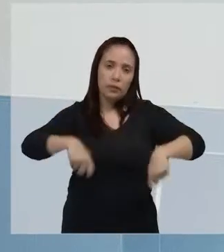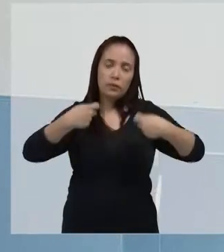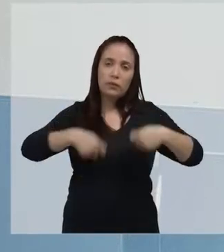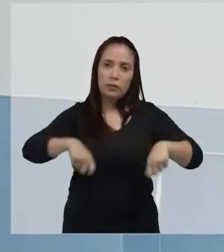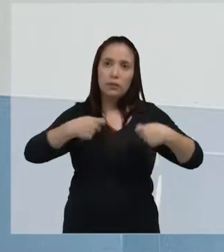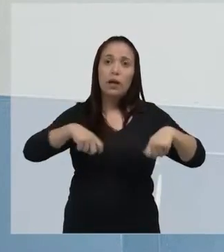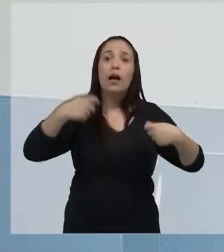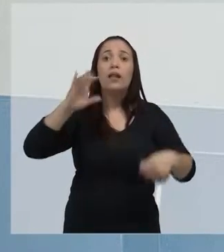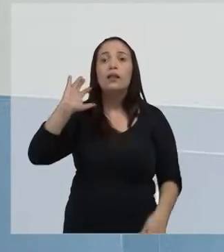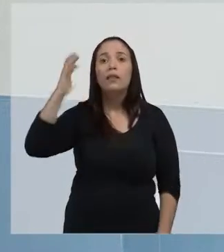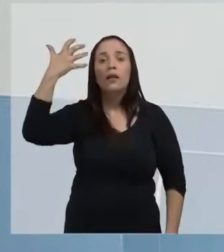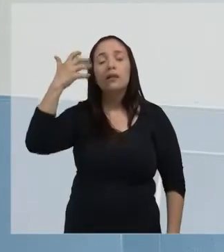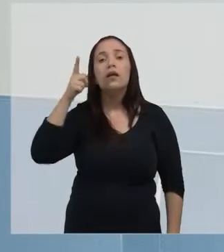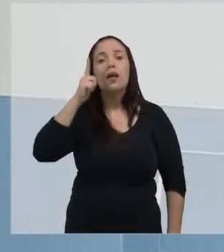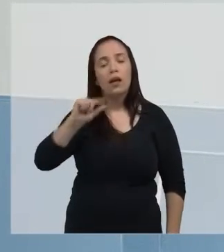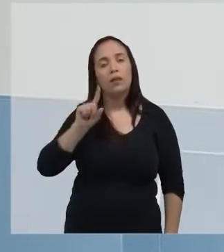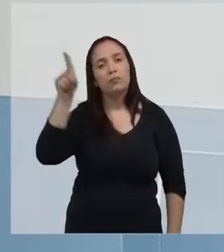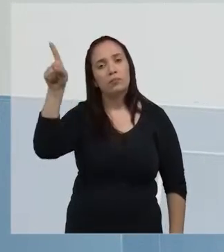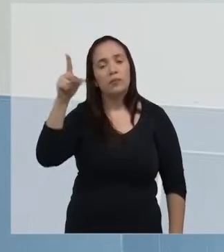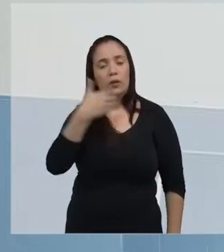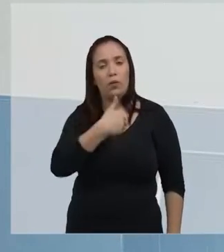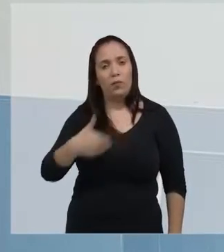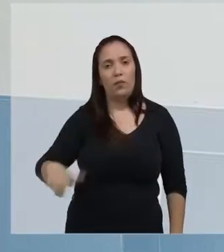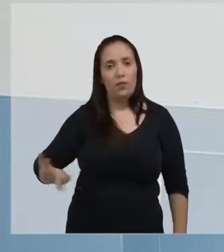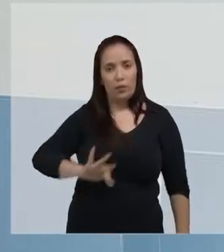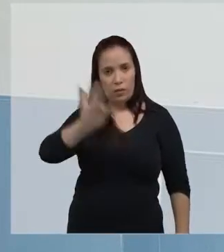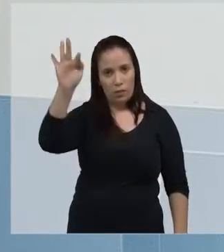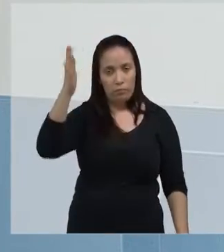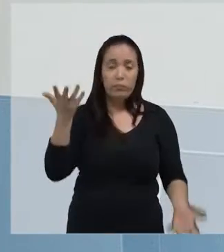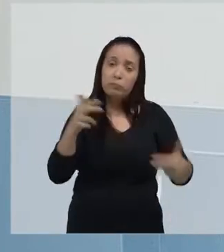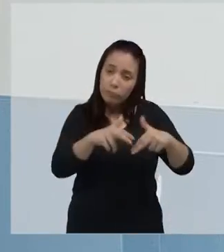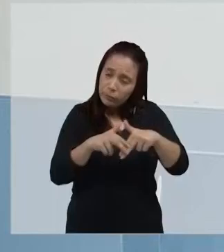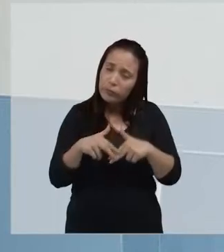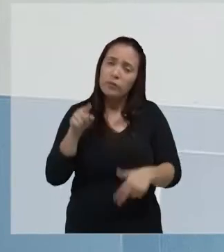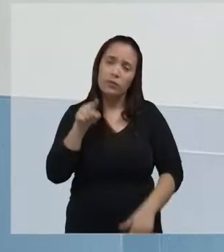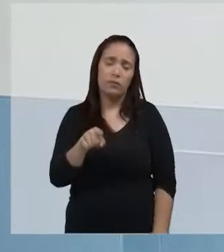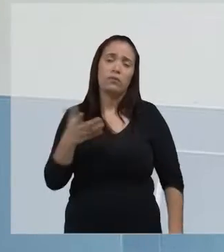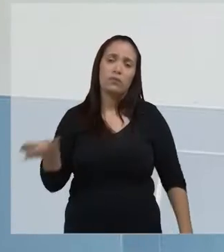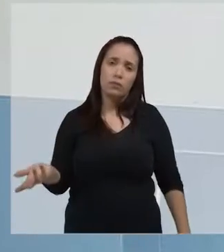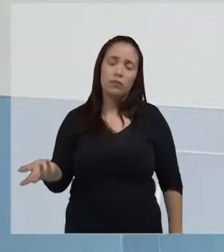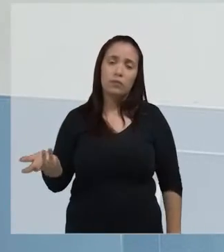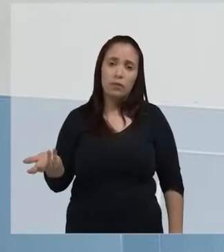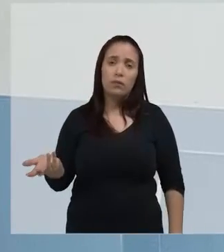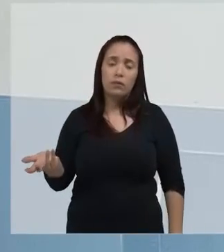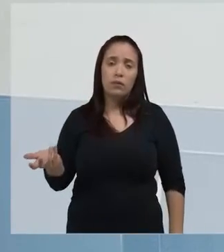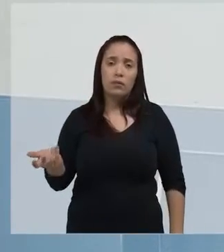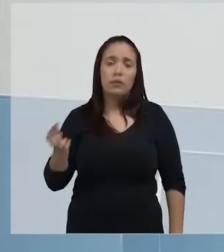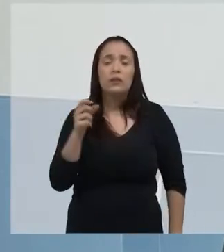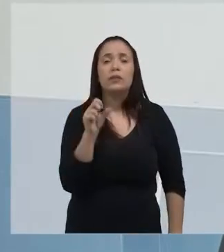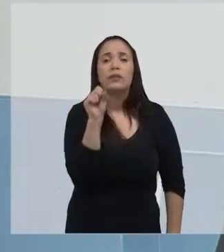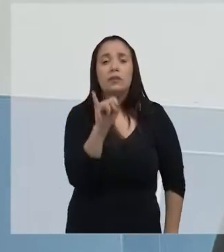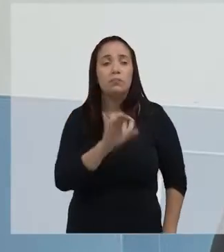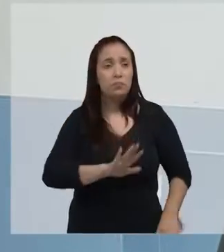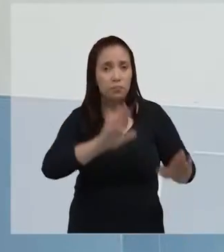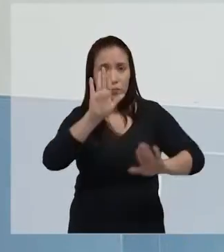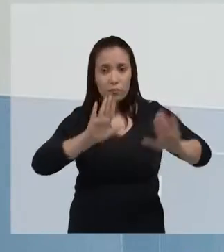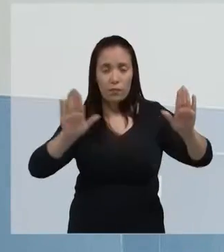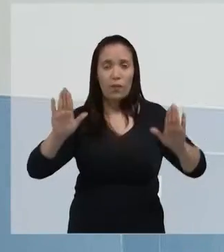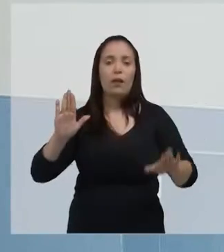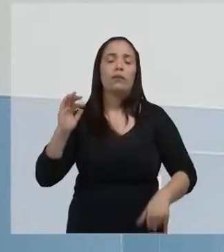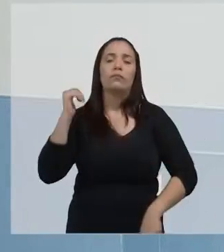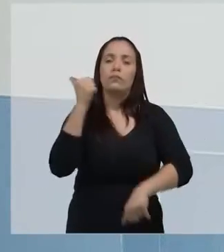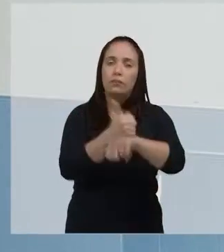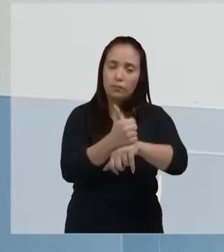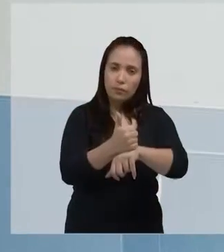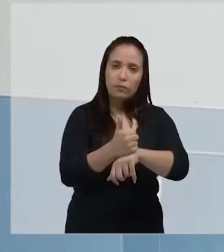é uma decisão a nível nacional. É essa a discussão, Luiz. Sem dúvida. Então, seja qual for o candidato, terá o nosso